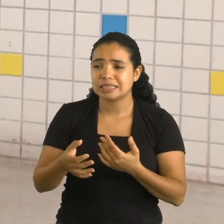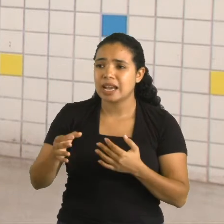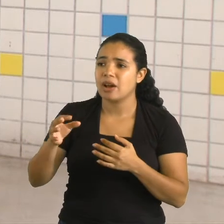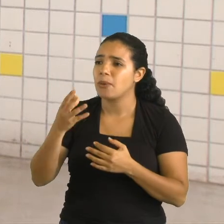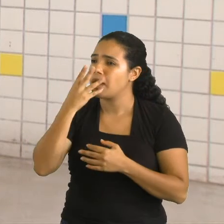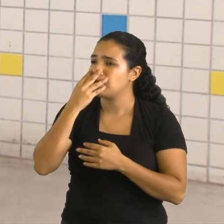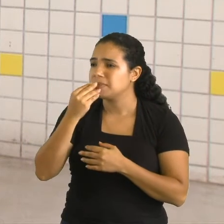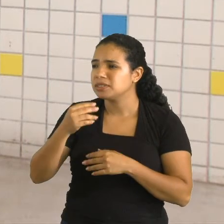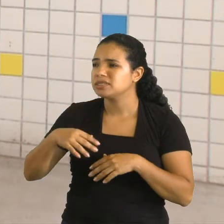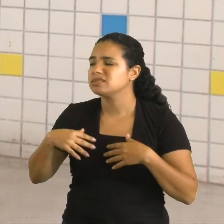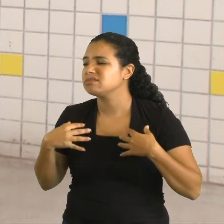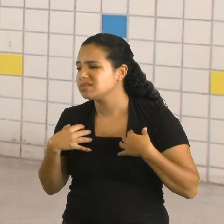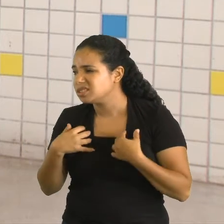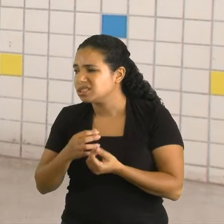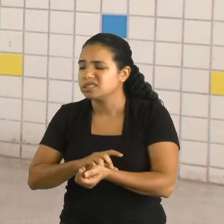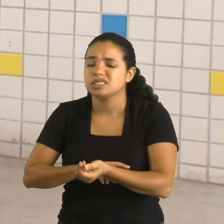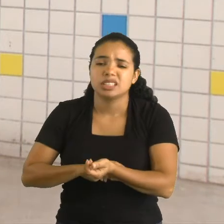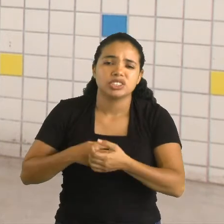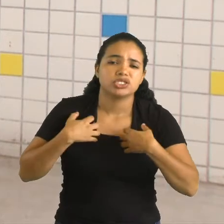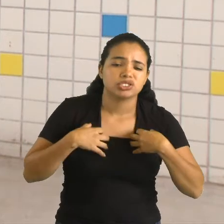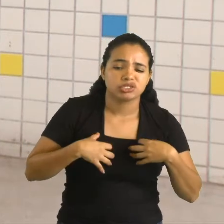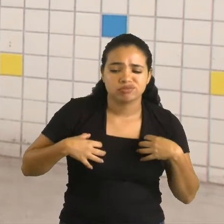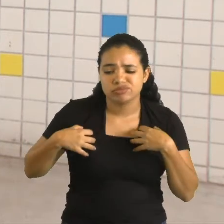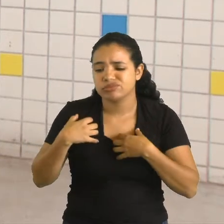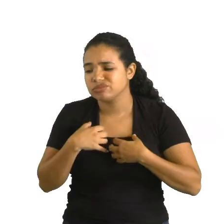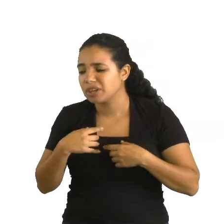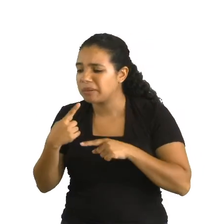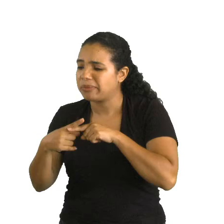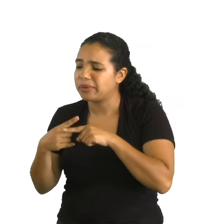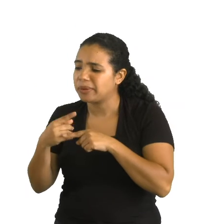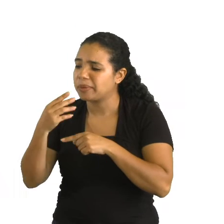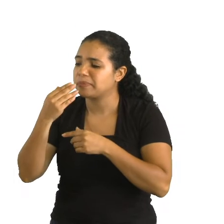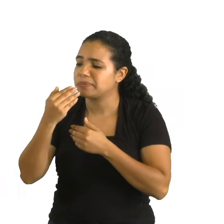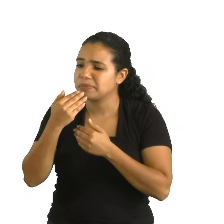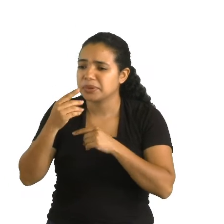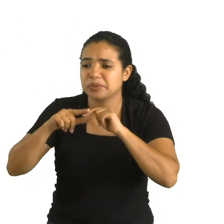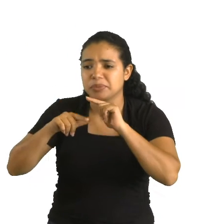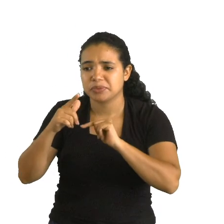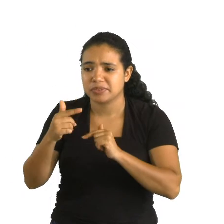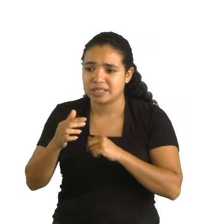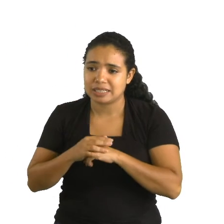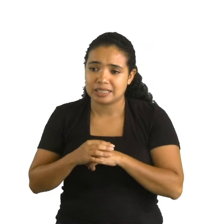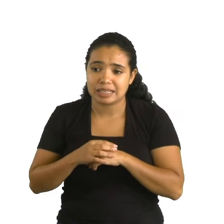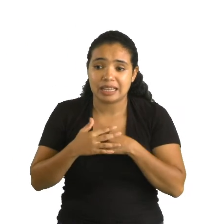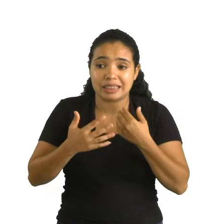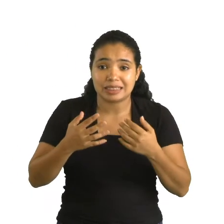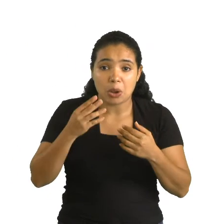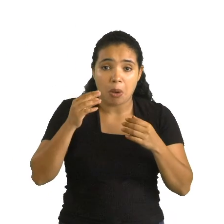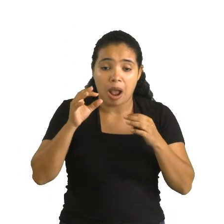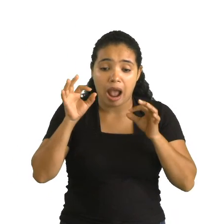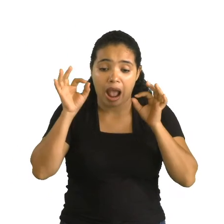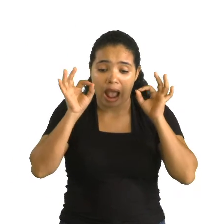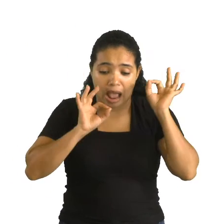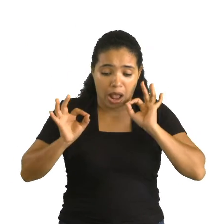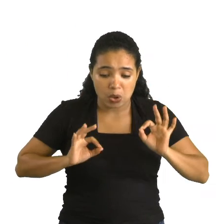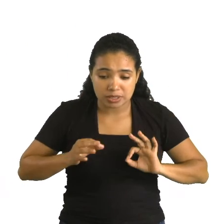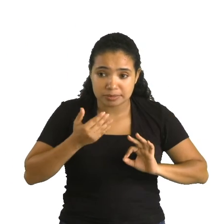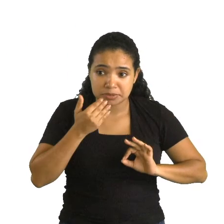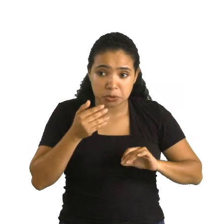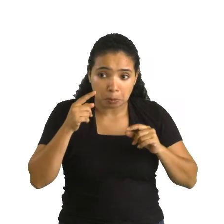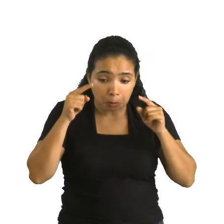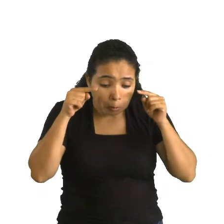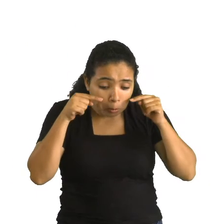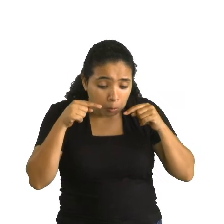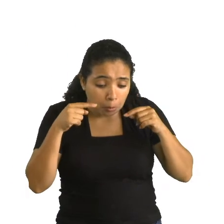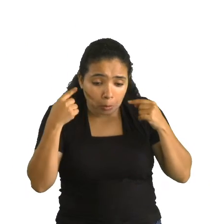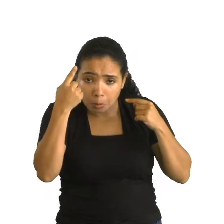nessa hora eu acredito que a Tonha, a onça, ficou até sem jeito de falar o que ela queria, né? É tanto que ela faz uma carinha. Se